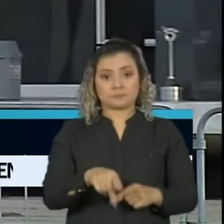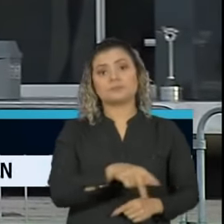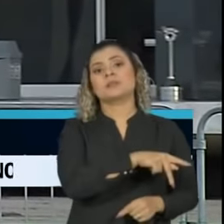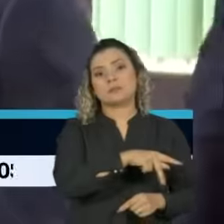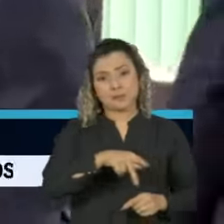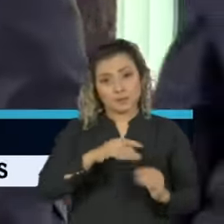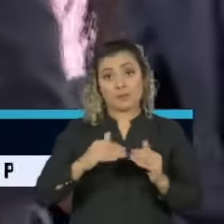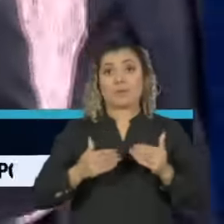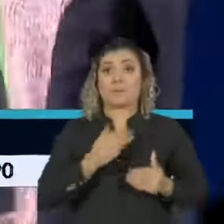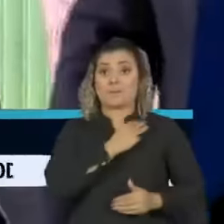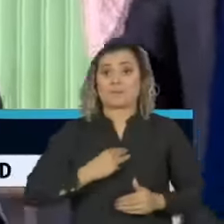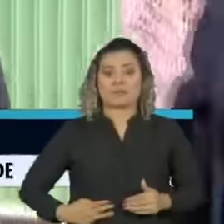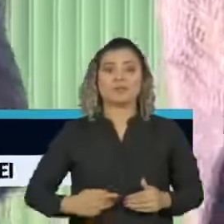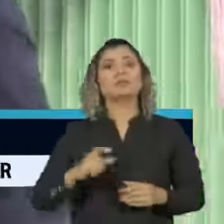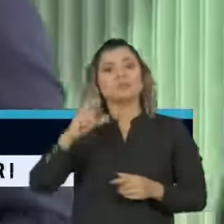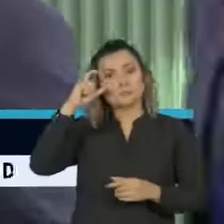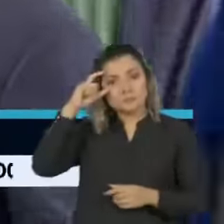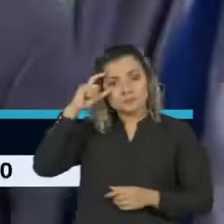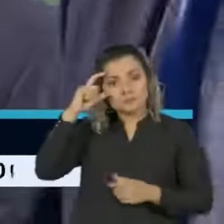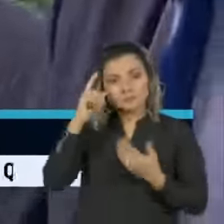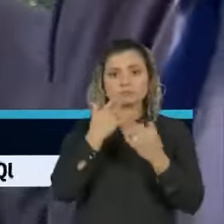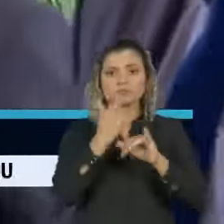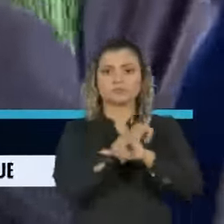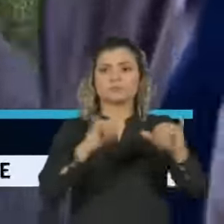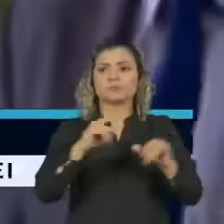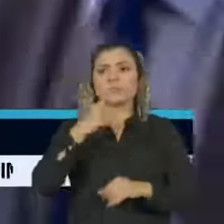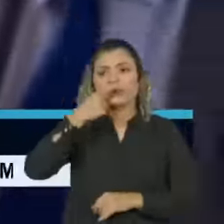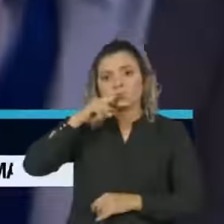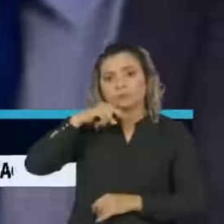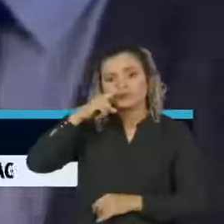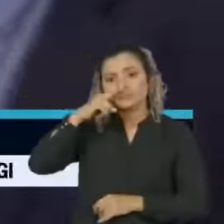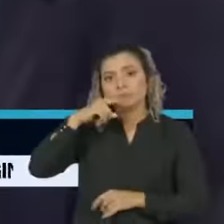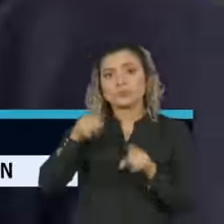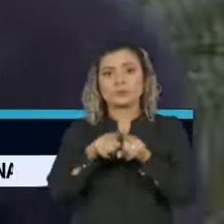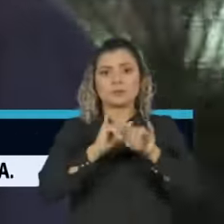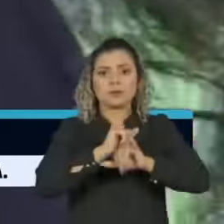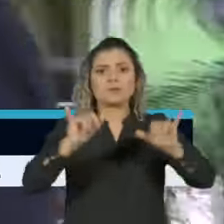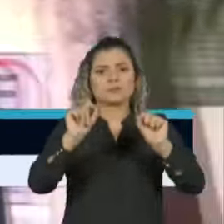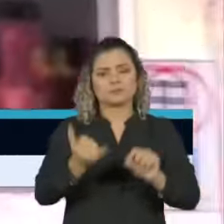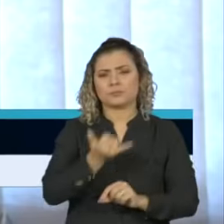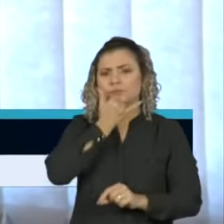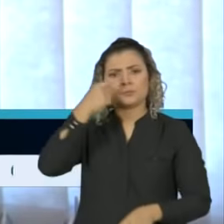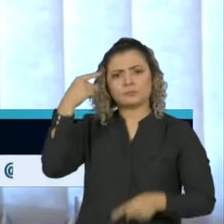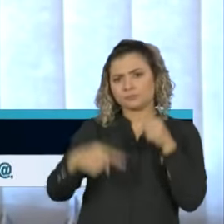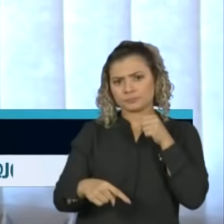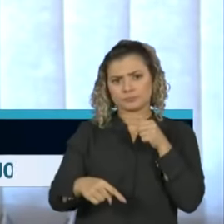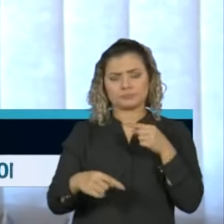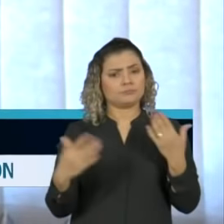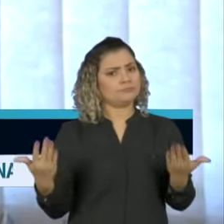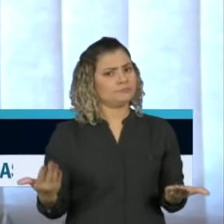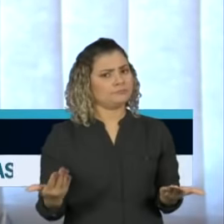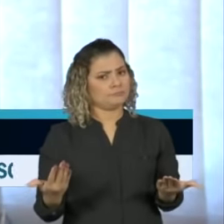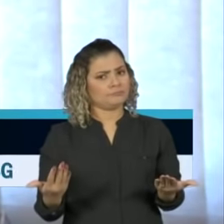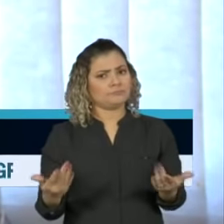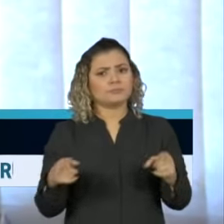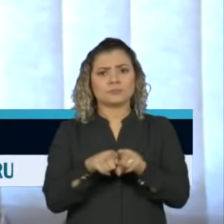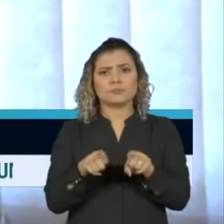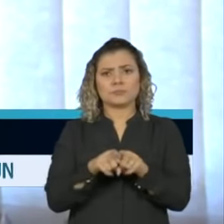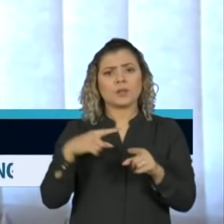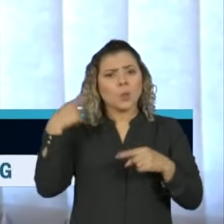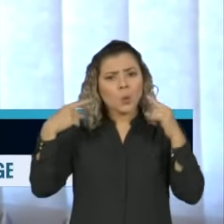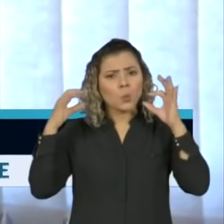Tribunal Federal, Gilmar Mendes, sugeriu que Bolsonaro fez uma apologia à insensatez. O presidente da Ordem dos Advogados